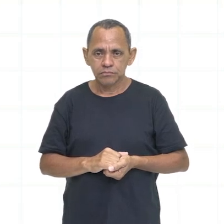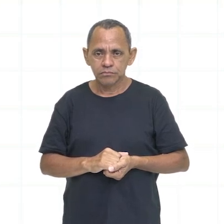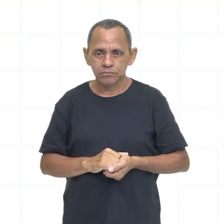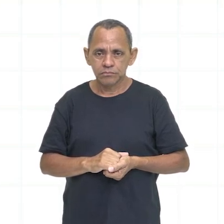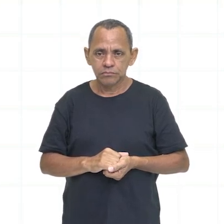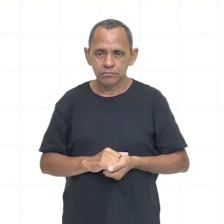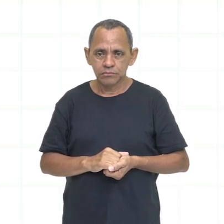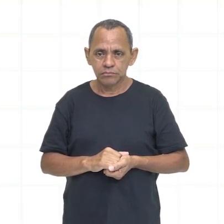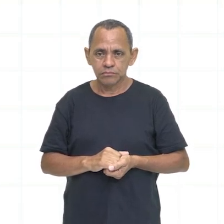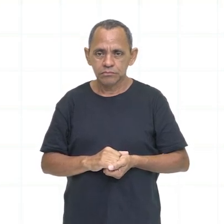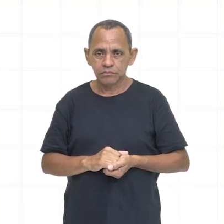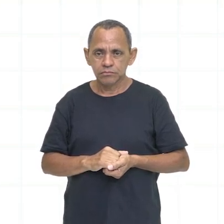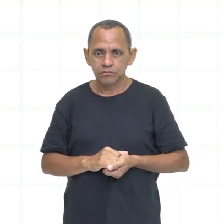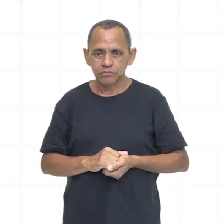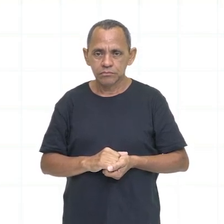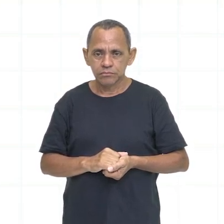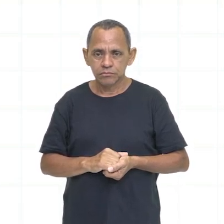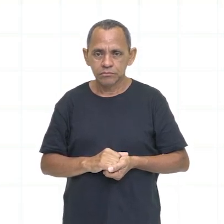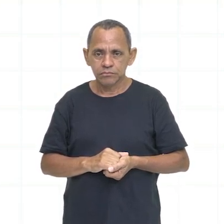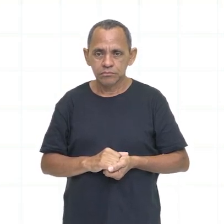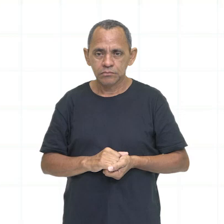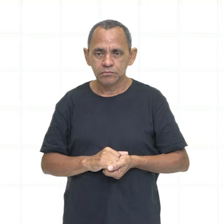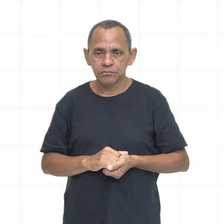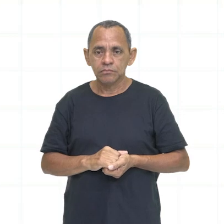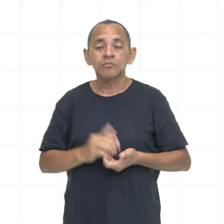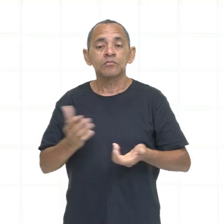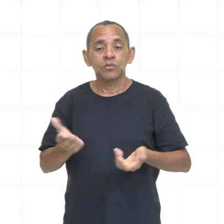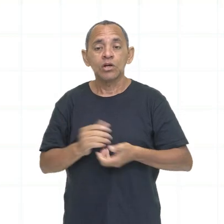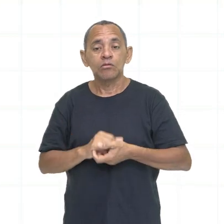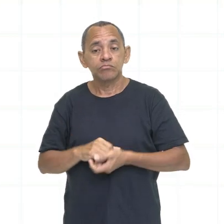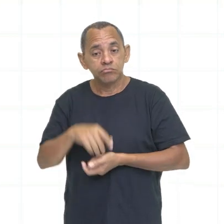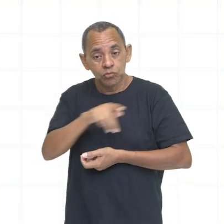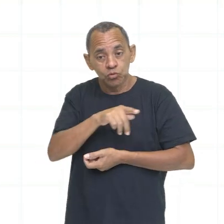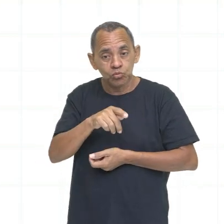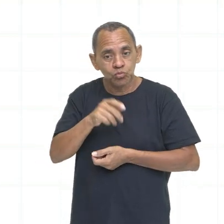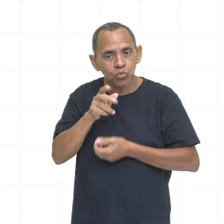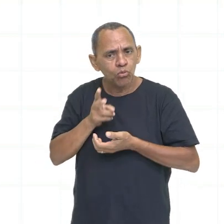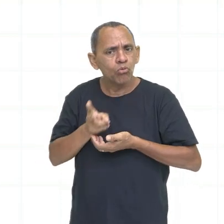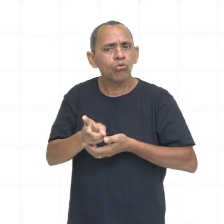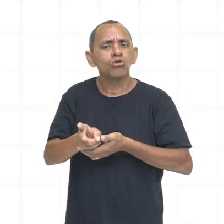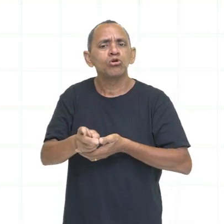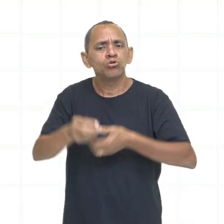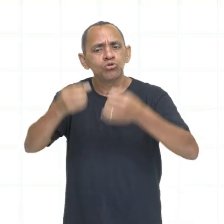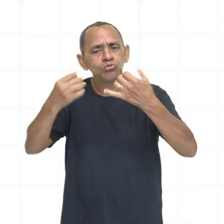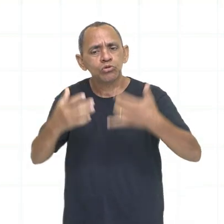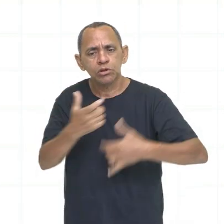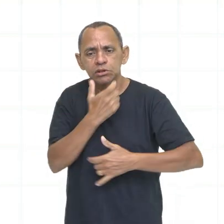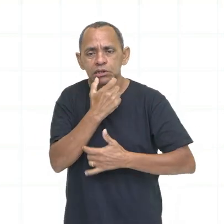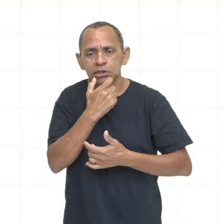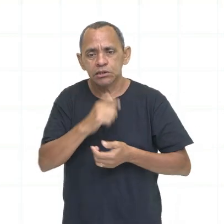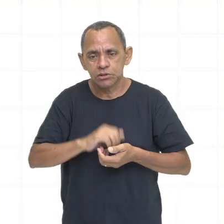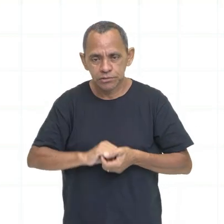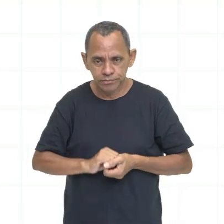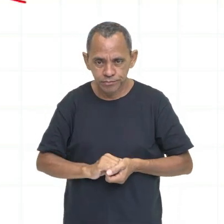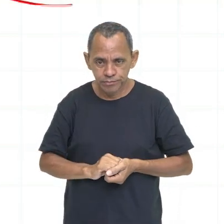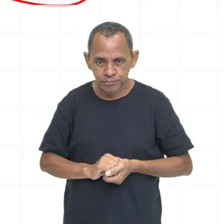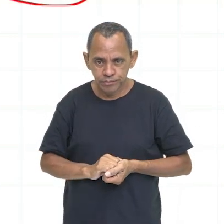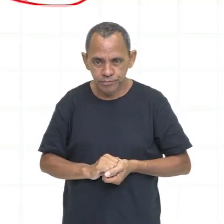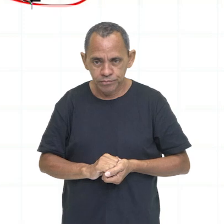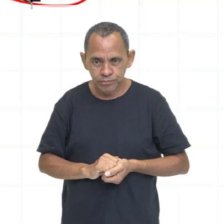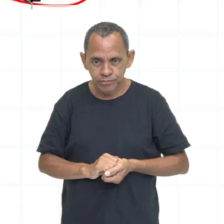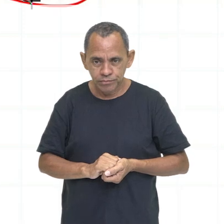someone, something, perceived and understood both themselves by others. Identity, repetindo aqui, can be